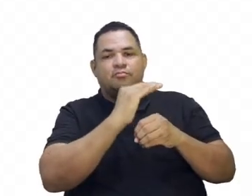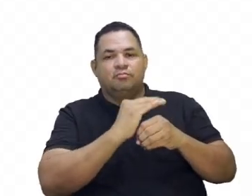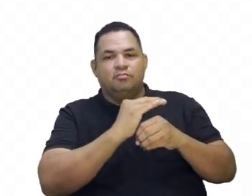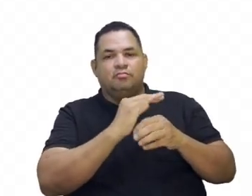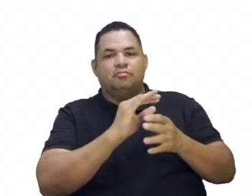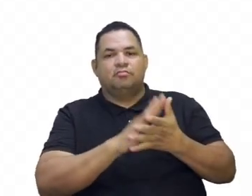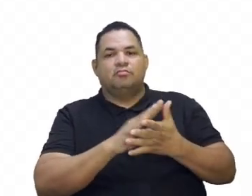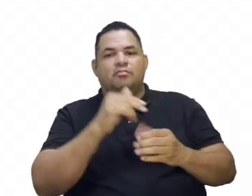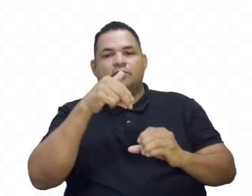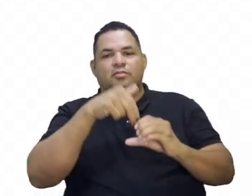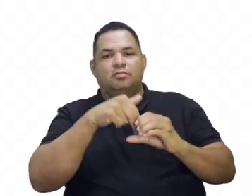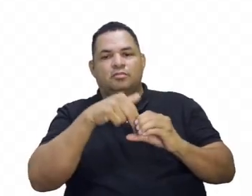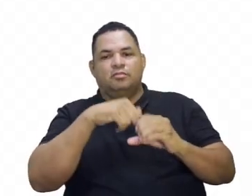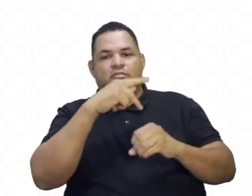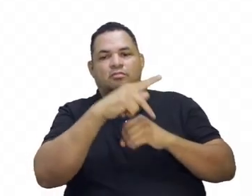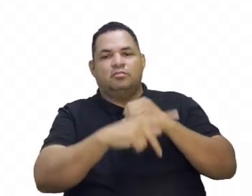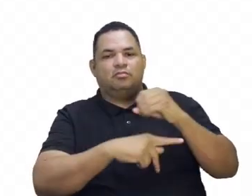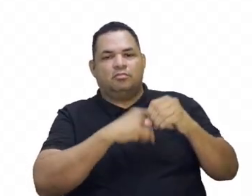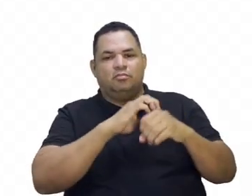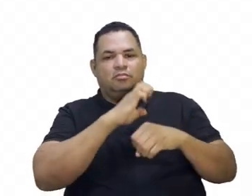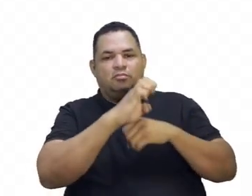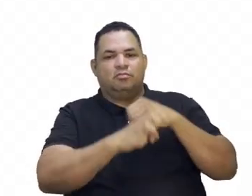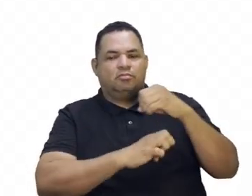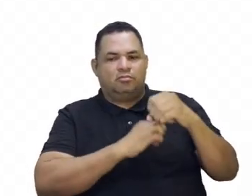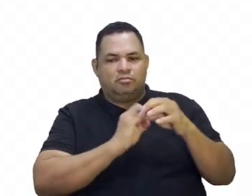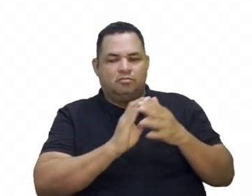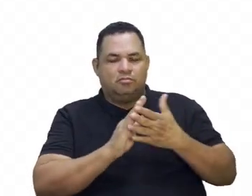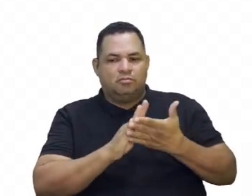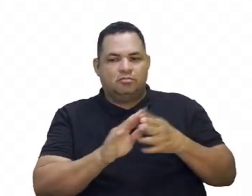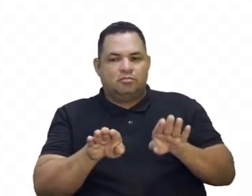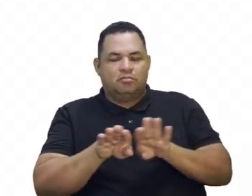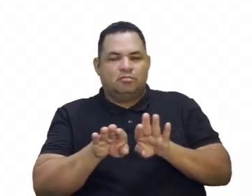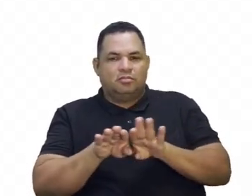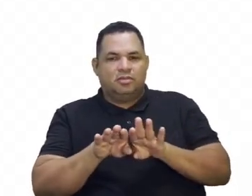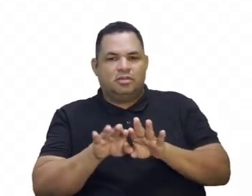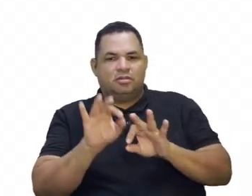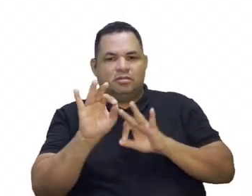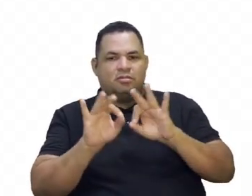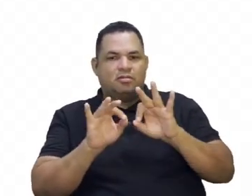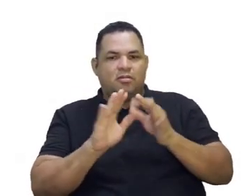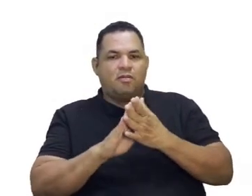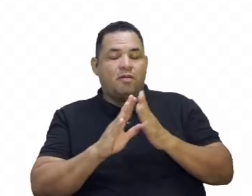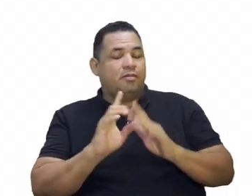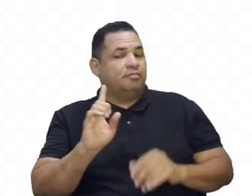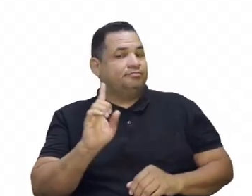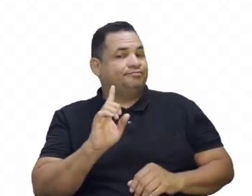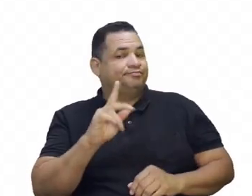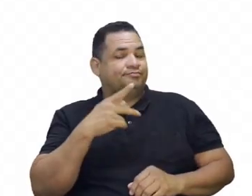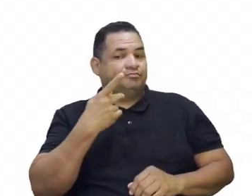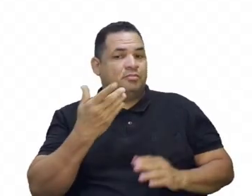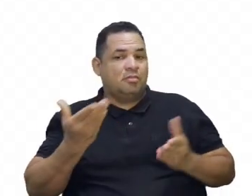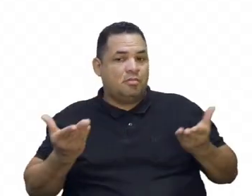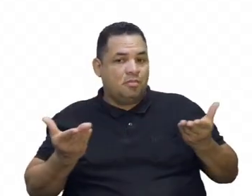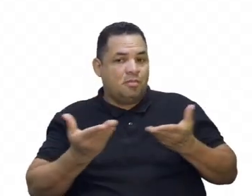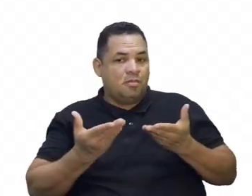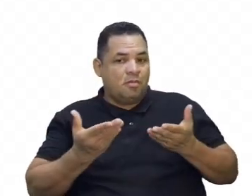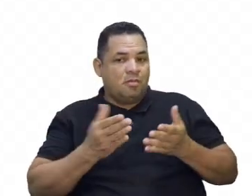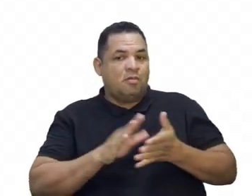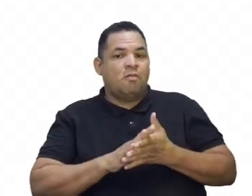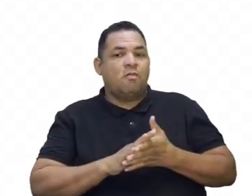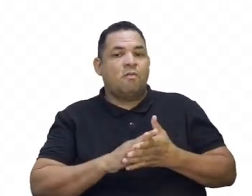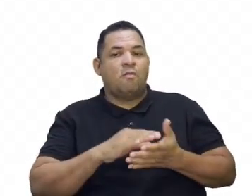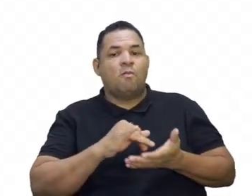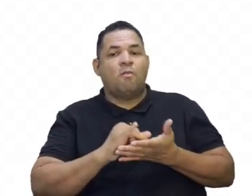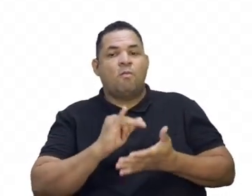os nêutrons, prótons e elétrons. Outro ponto que eu não vou falar agora, mas tem a ver com